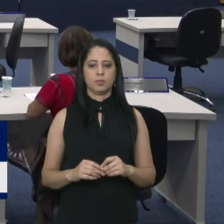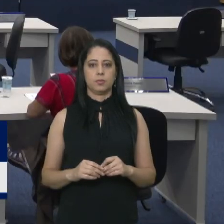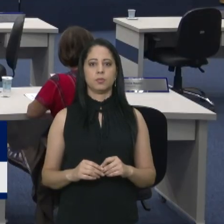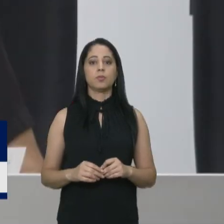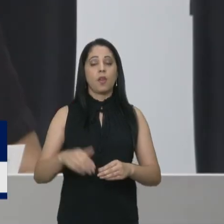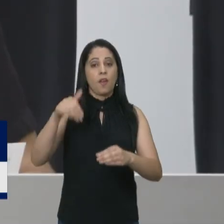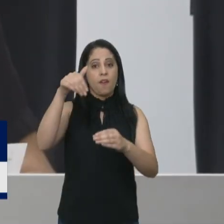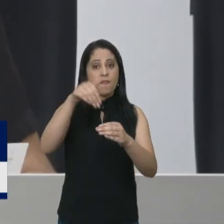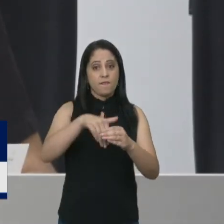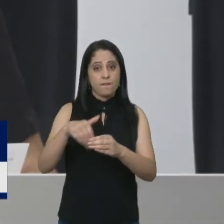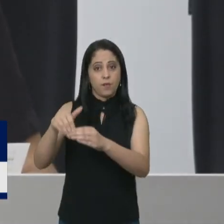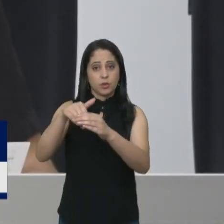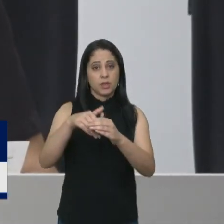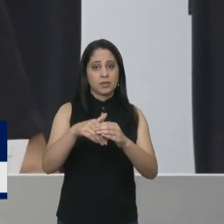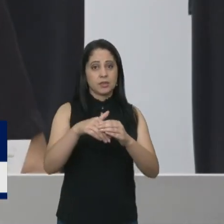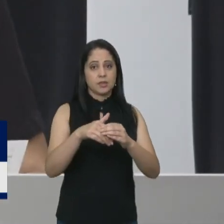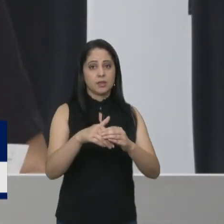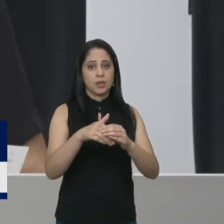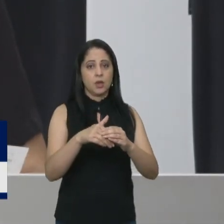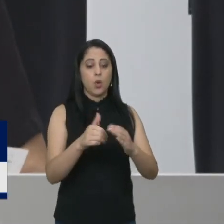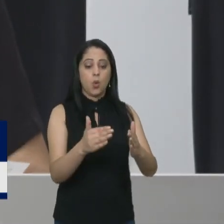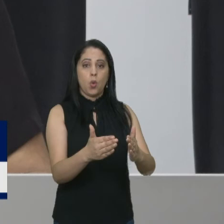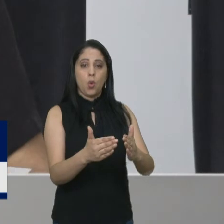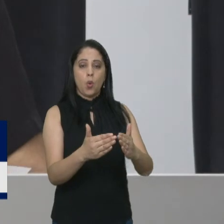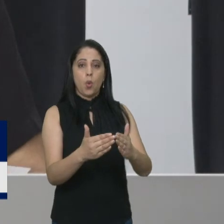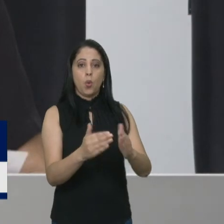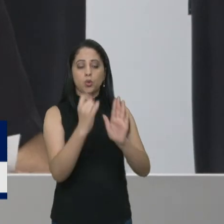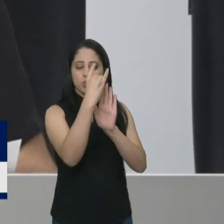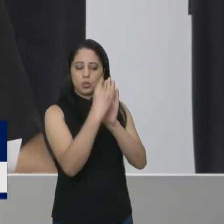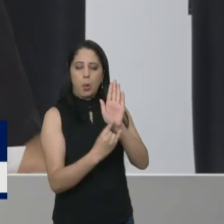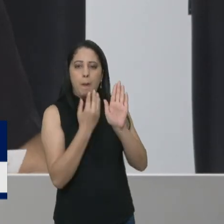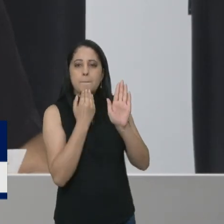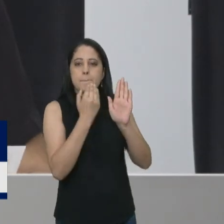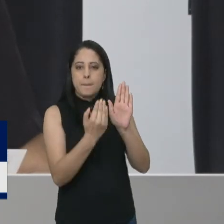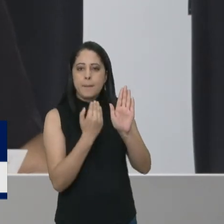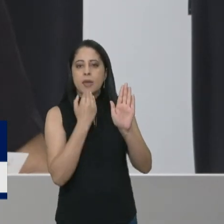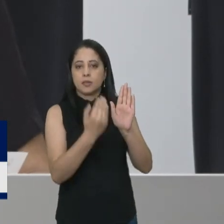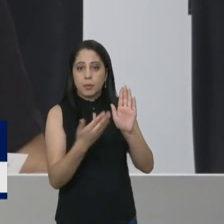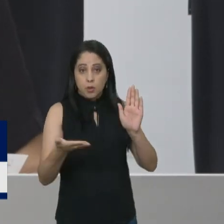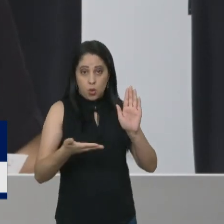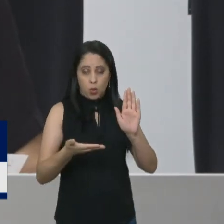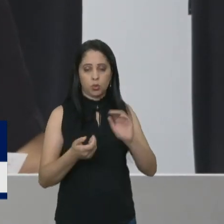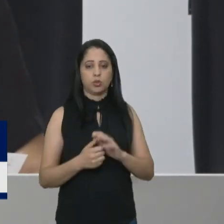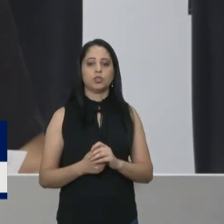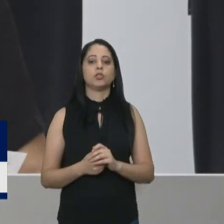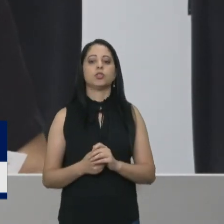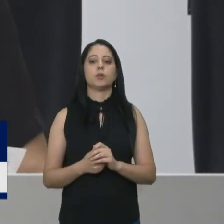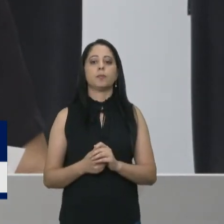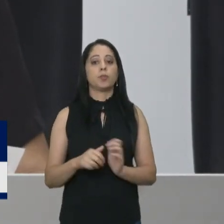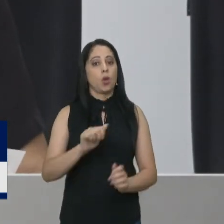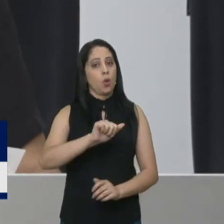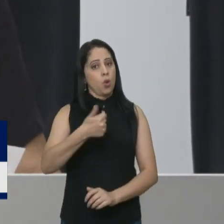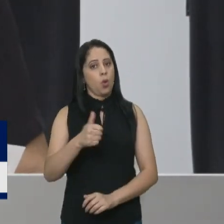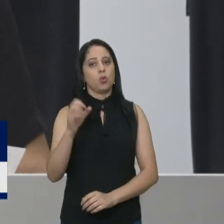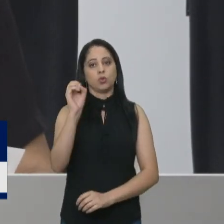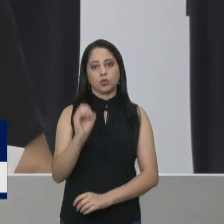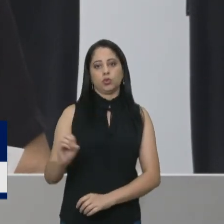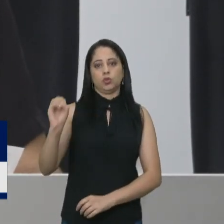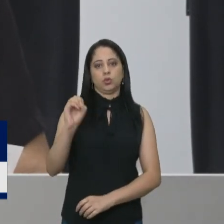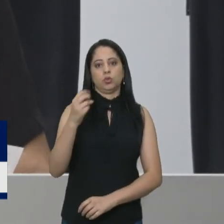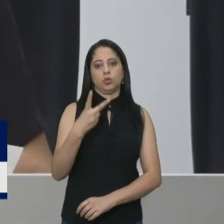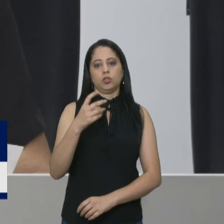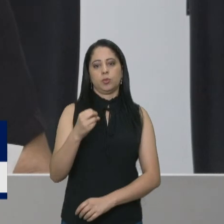Em votação, os requerimentos e moções constantes na pauta da sessão do dia de hoje, 11 de outubro de